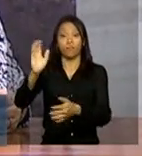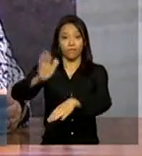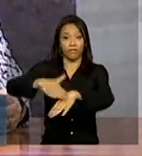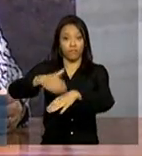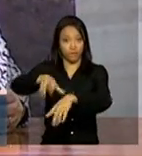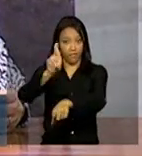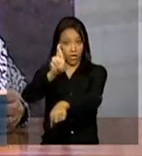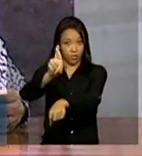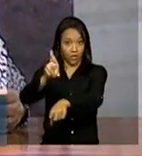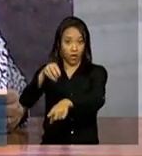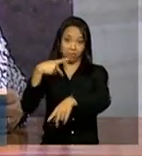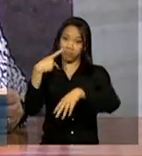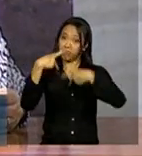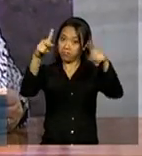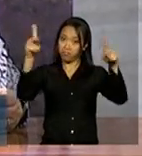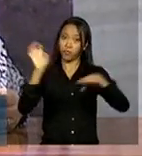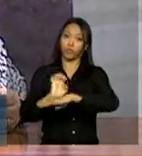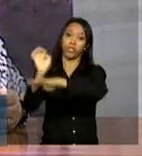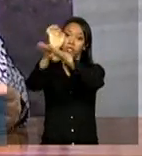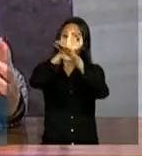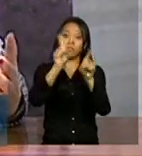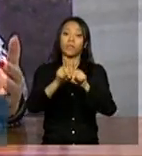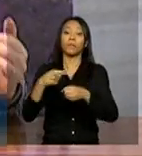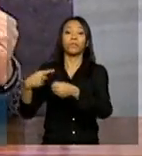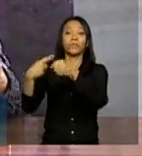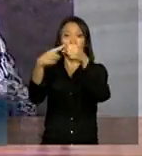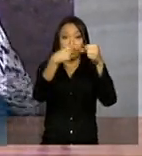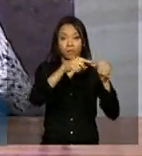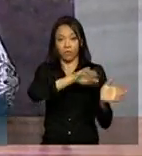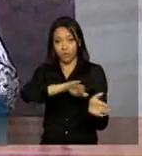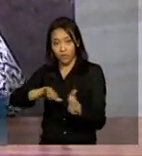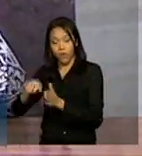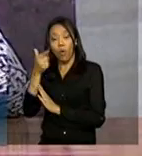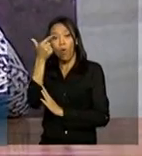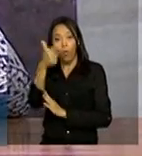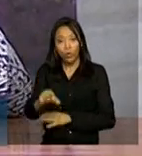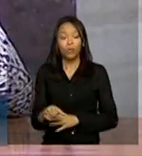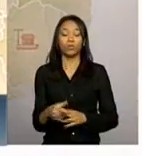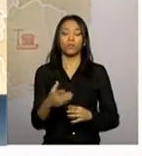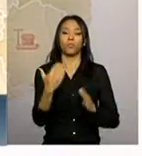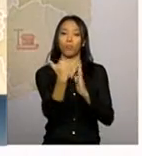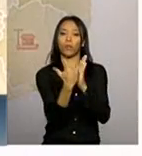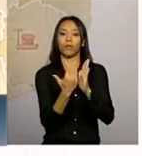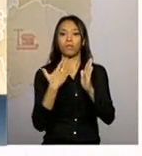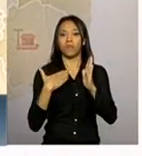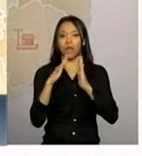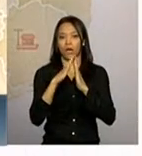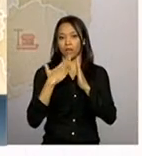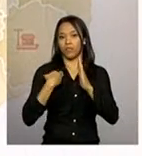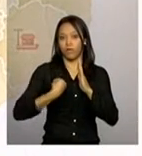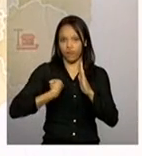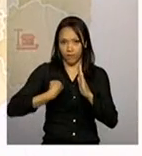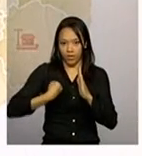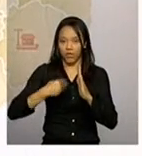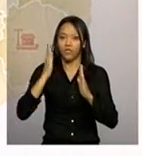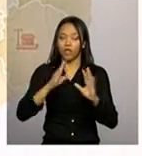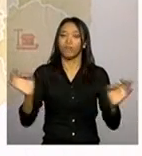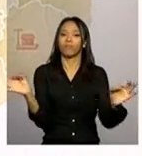responsabilidade de estados e municípios. No eixo Minha Casa Minha Vida, nós executamos